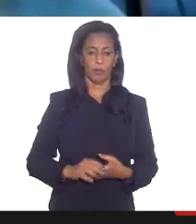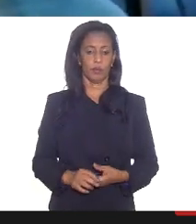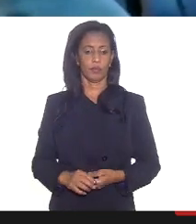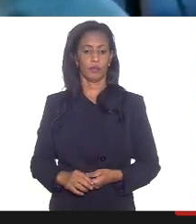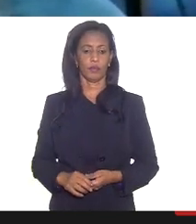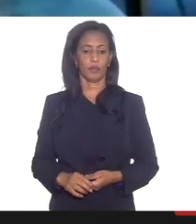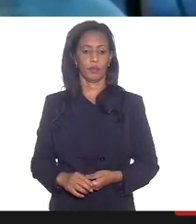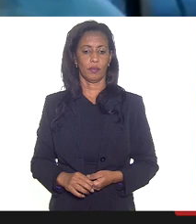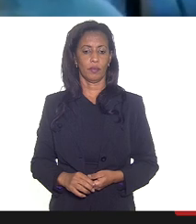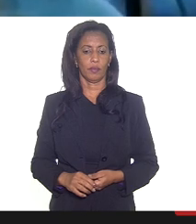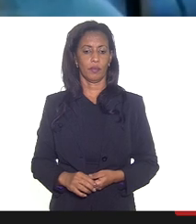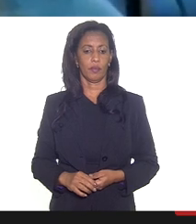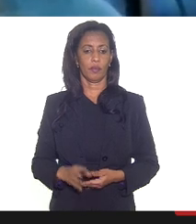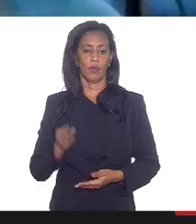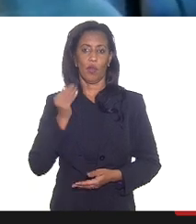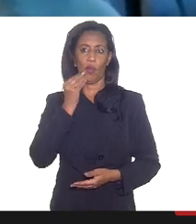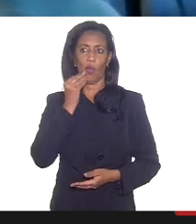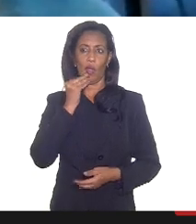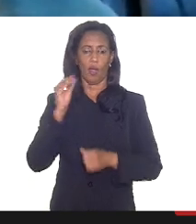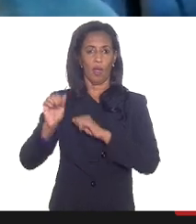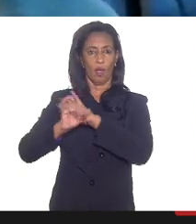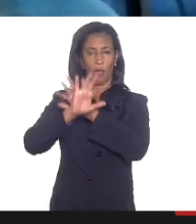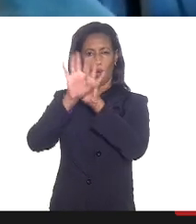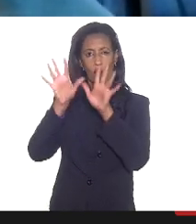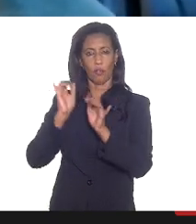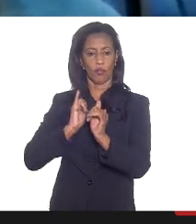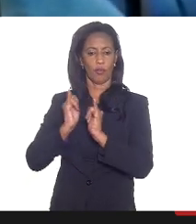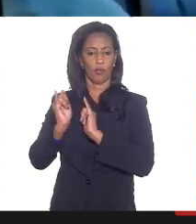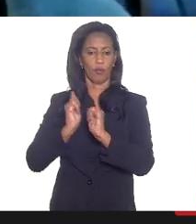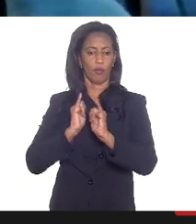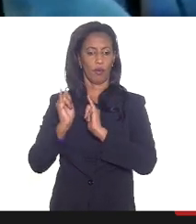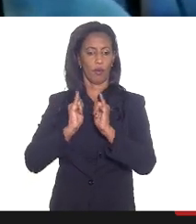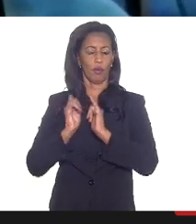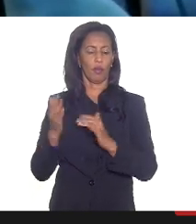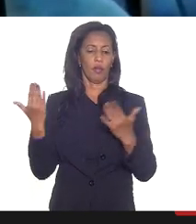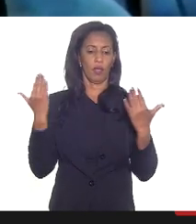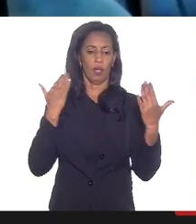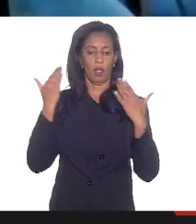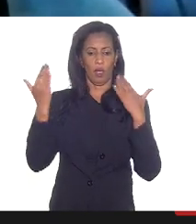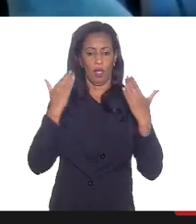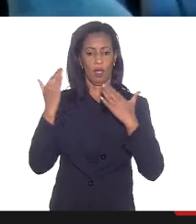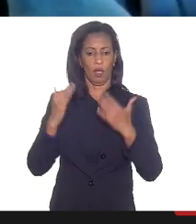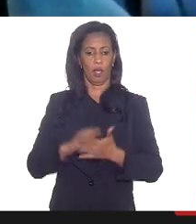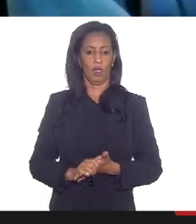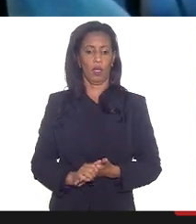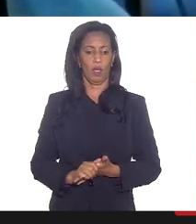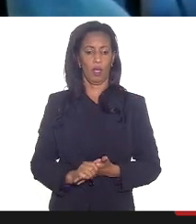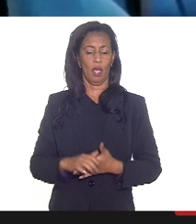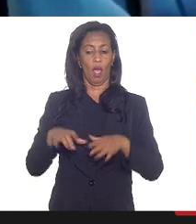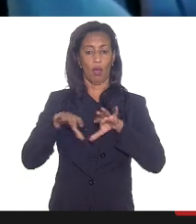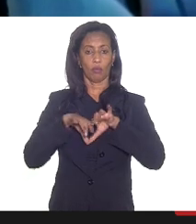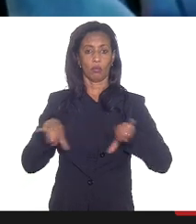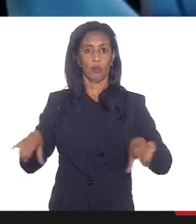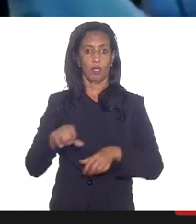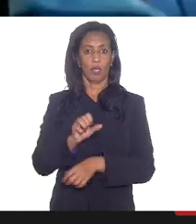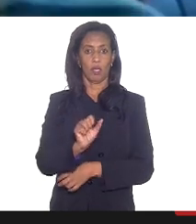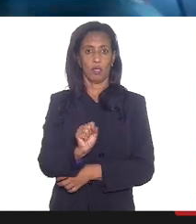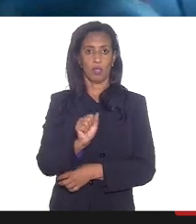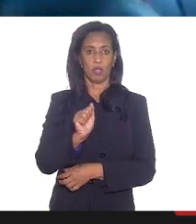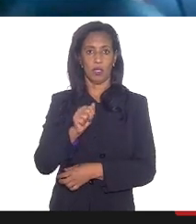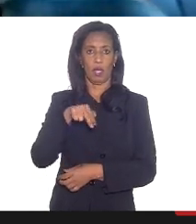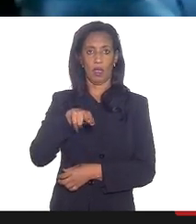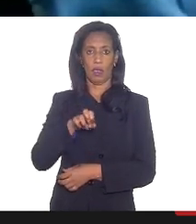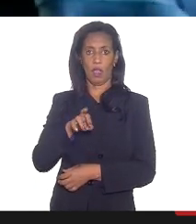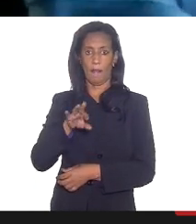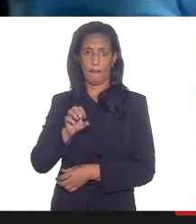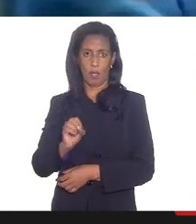sobre a transparência de informações em relação ao saneamento.